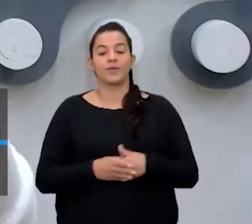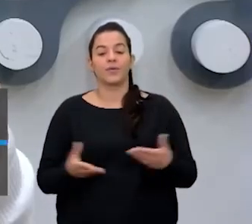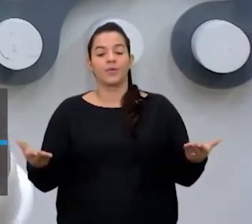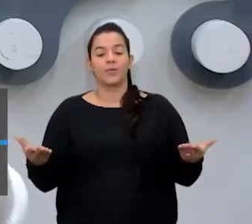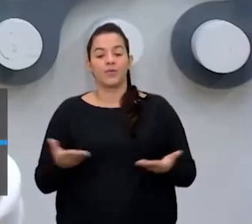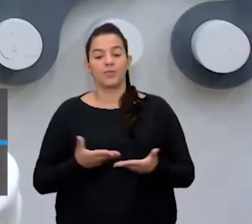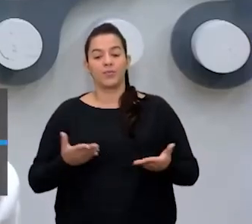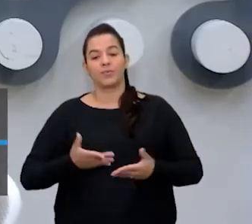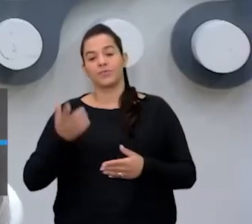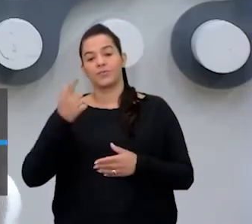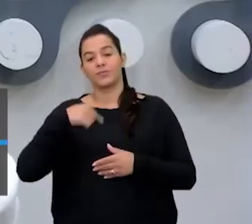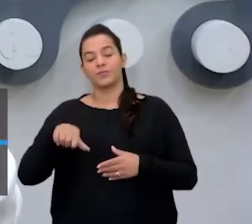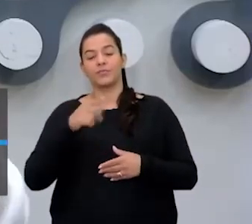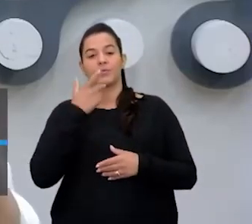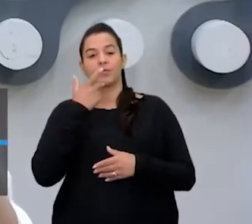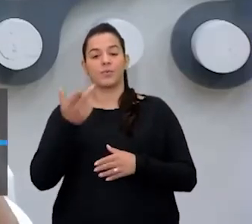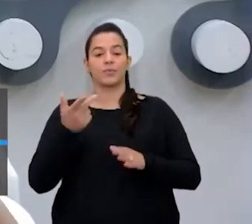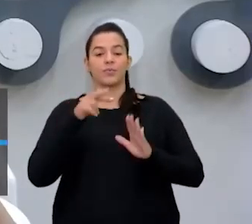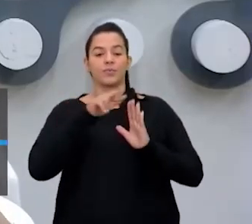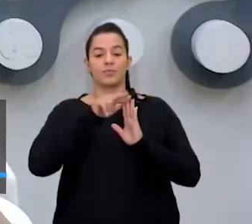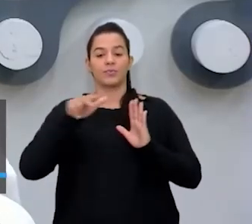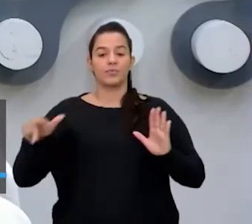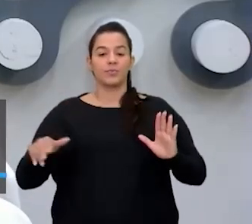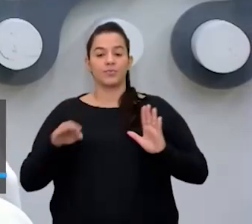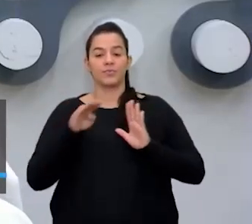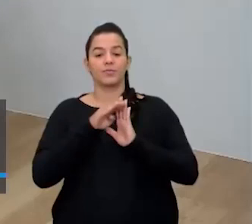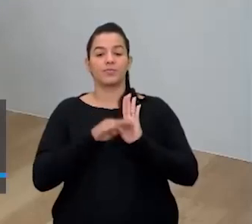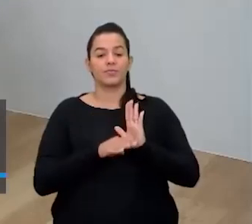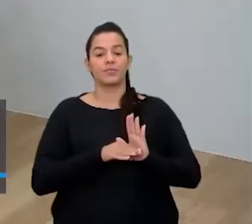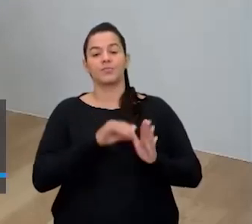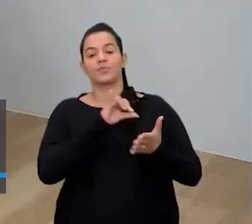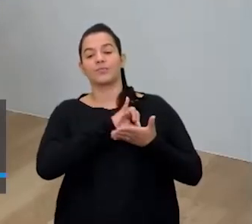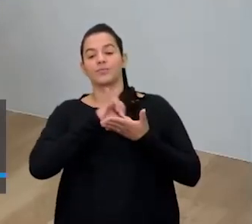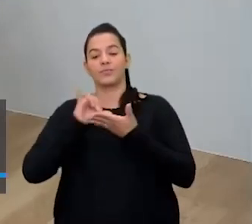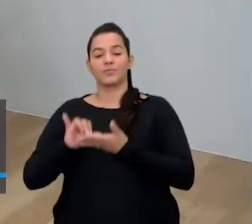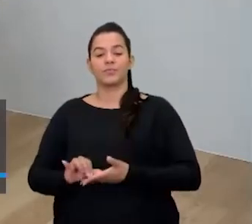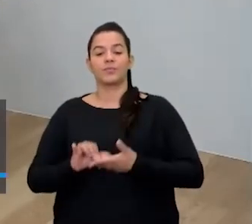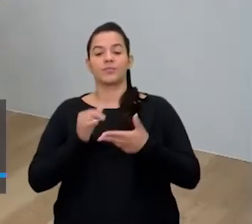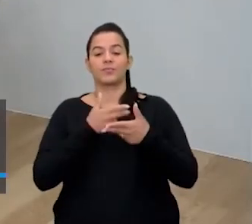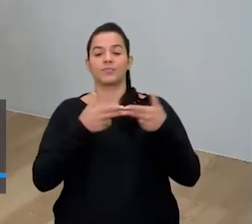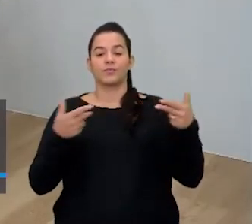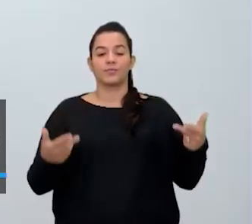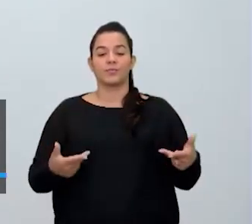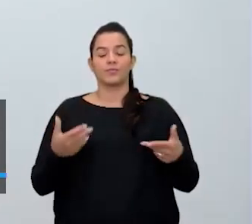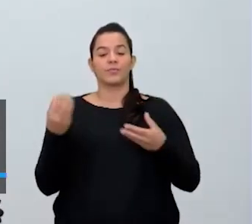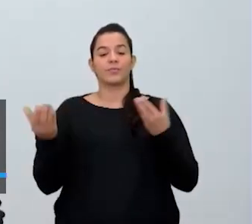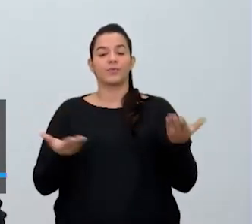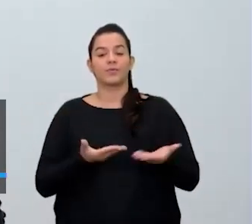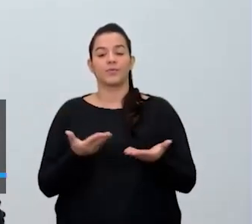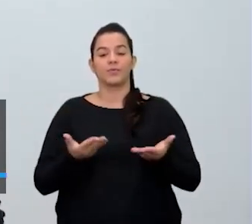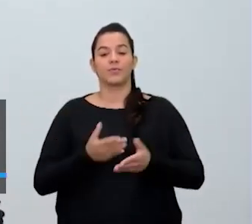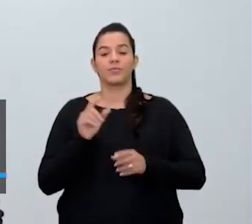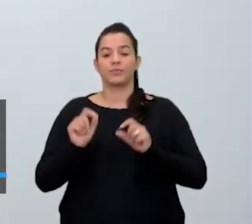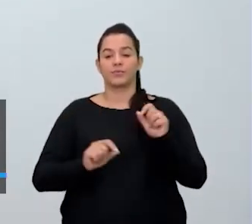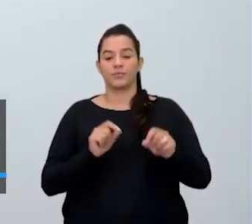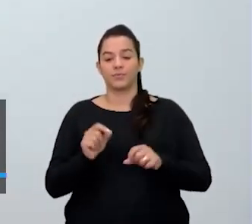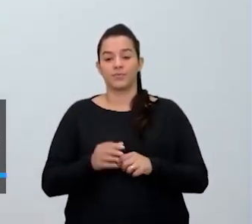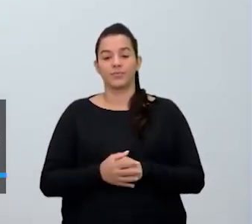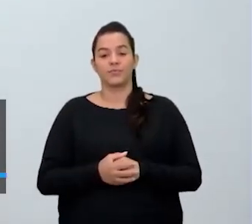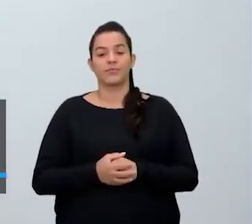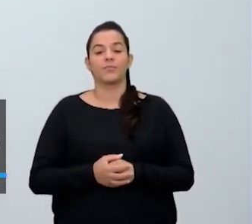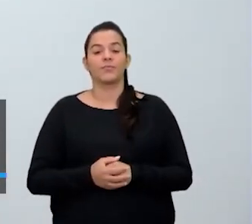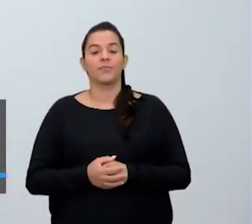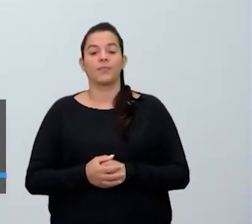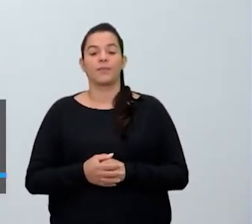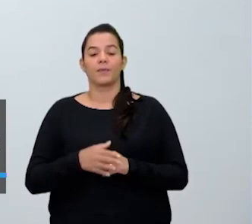sobre classificação de refugiados, é isso? Isso, porque a gente sabe, né, Mafê, que nessa pegada